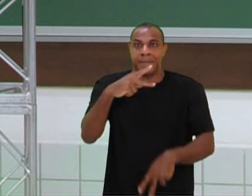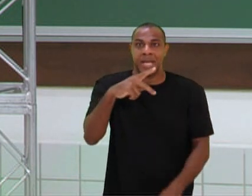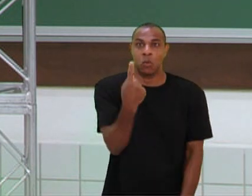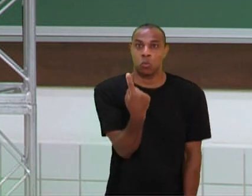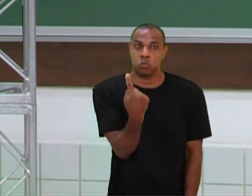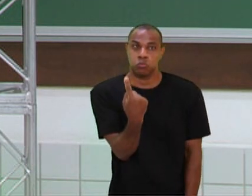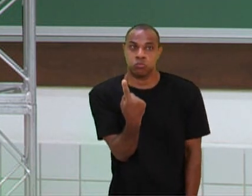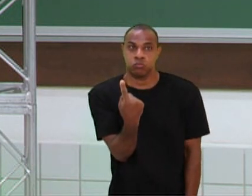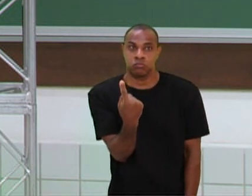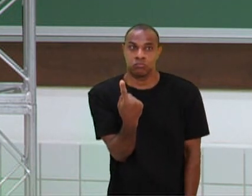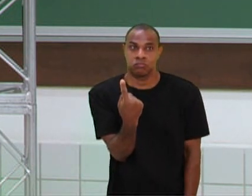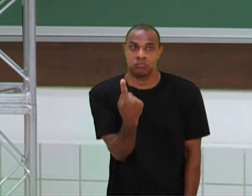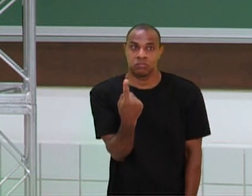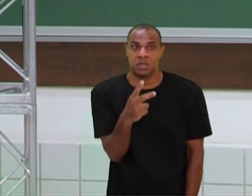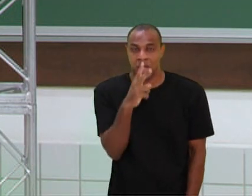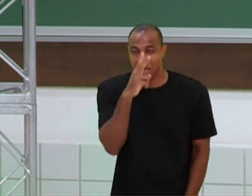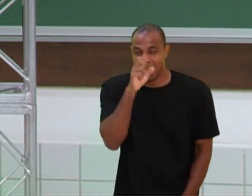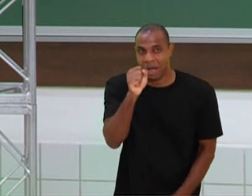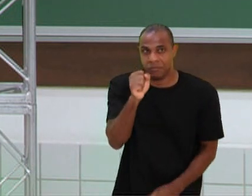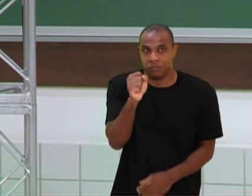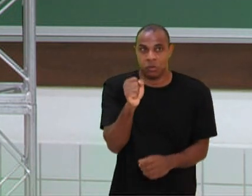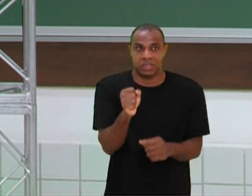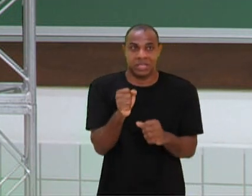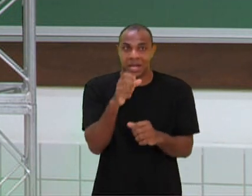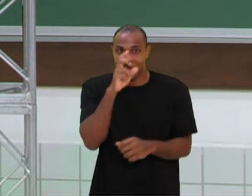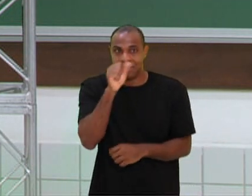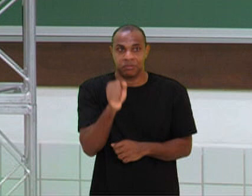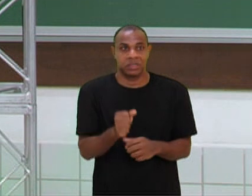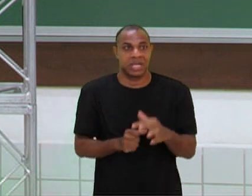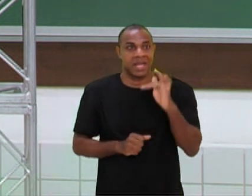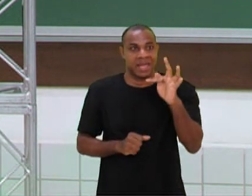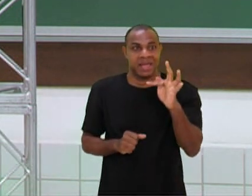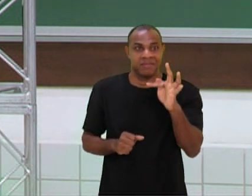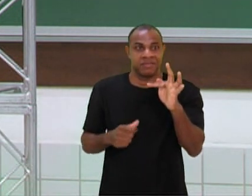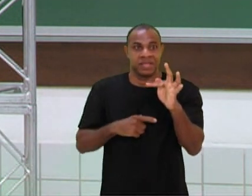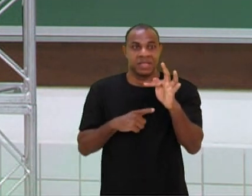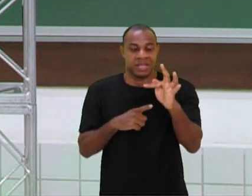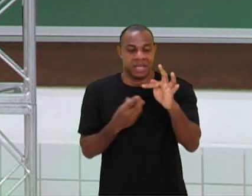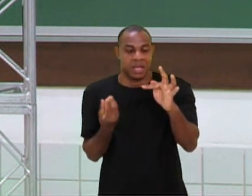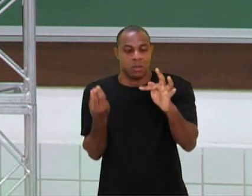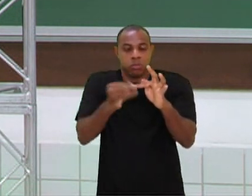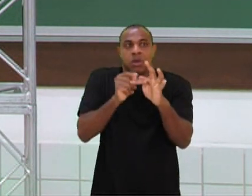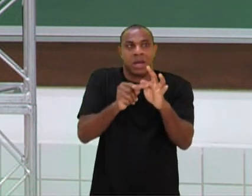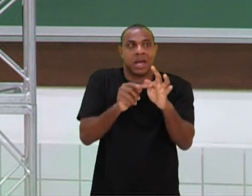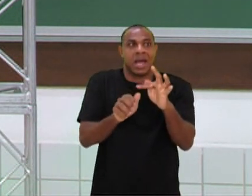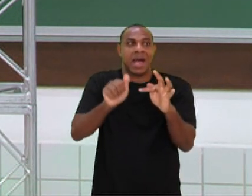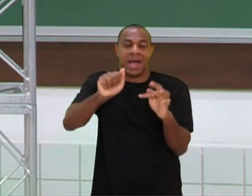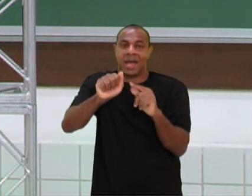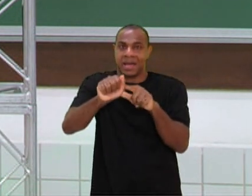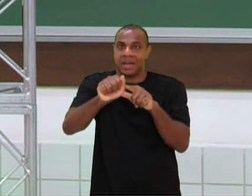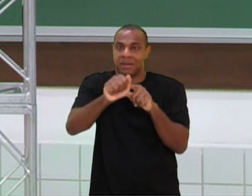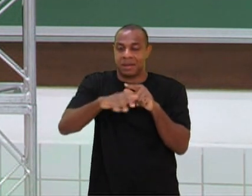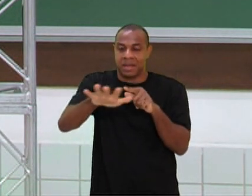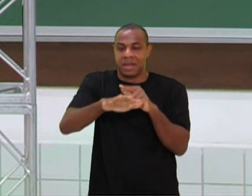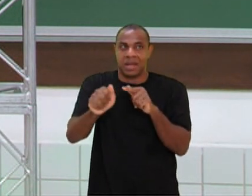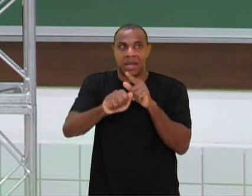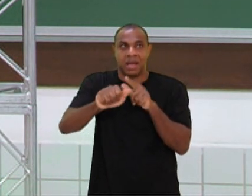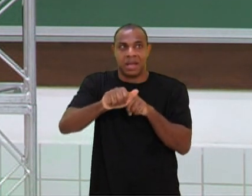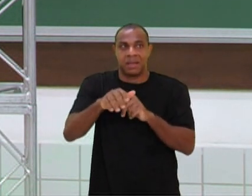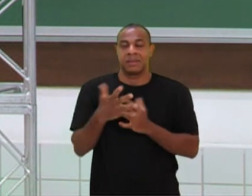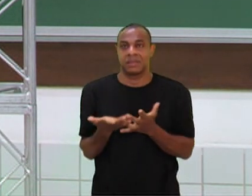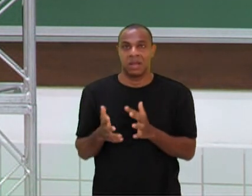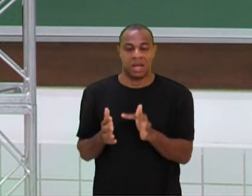aplicada perpendicularmente sobre a superfície de área A e isso gera uma pressão P1. Ou seja, a força, aqui oriunda dessa pressão